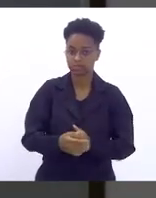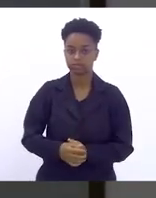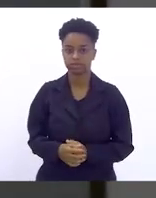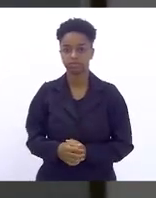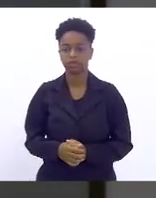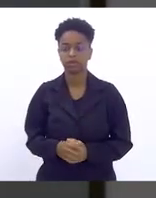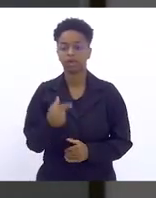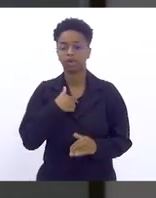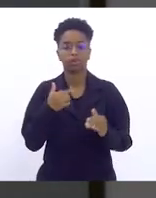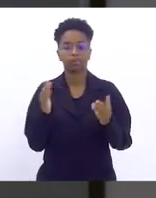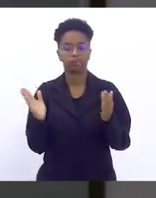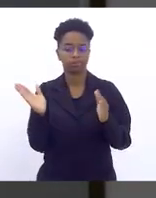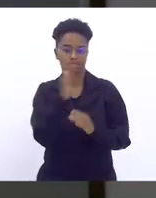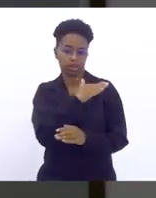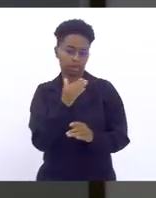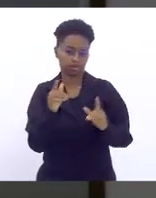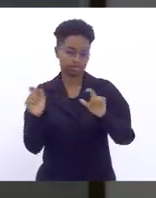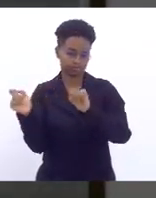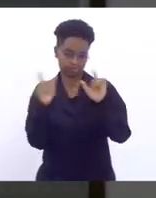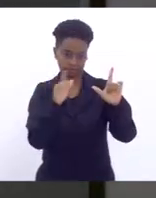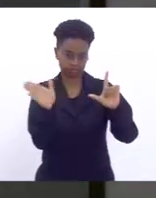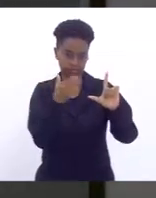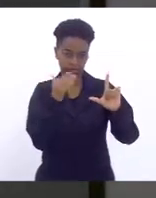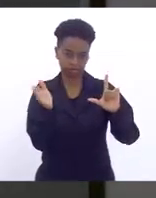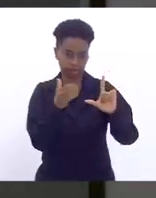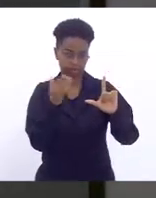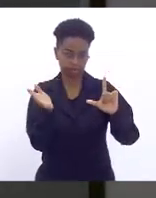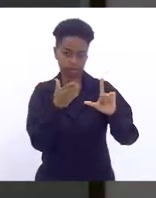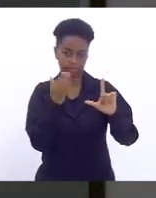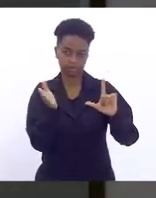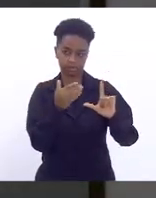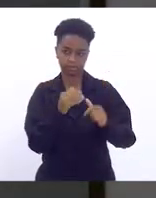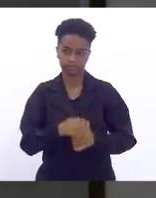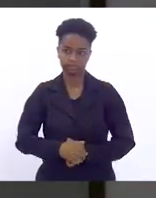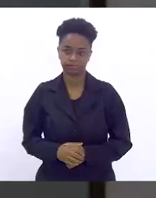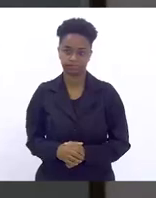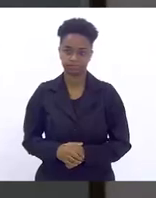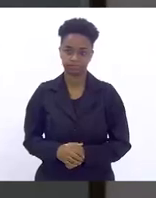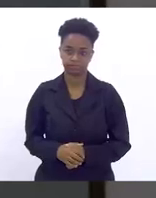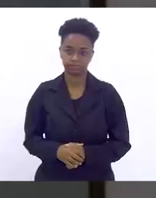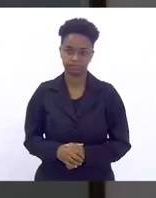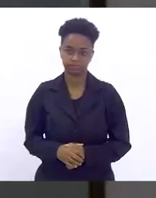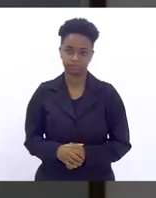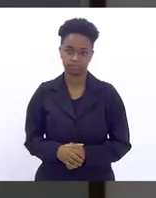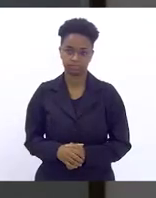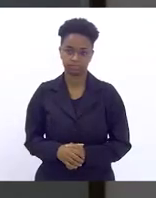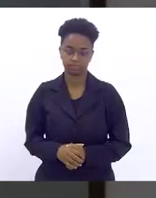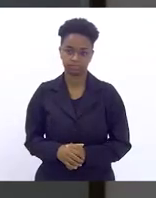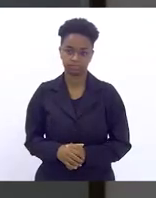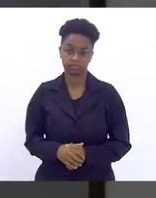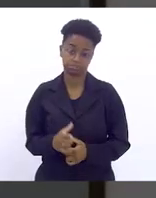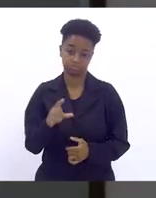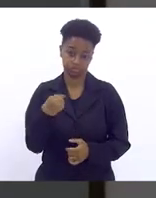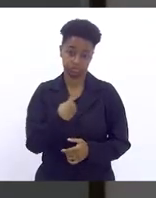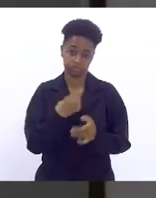todos para não atrasar aqui aí vai para o pads